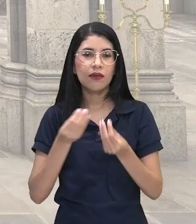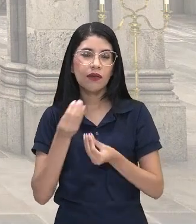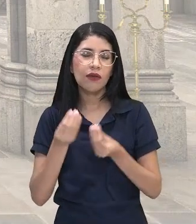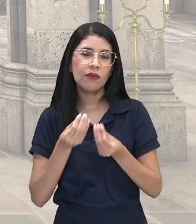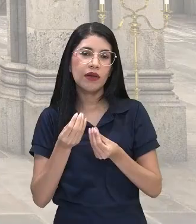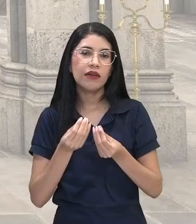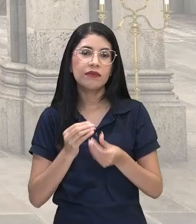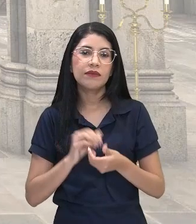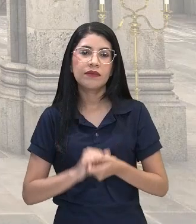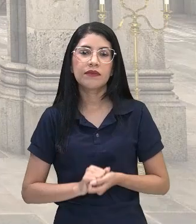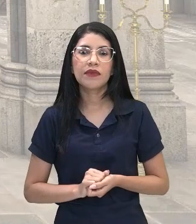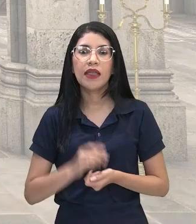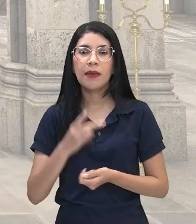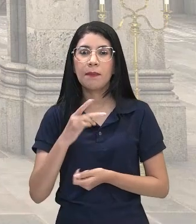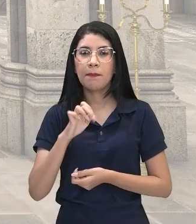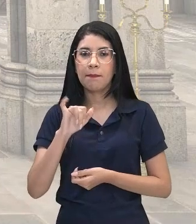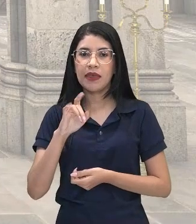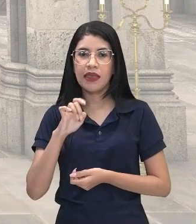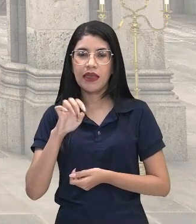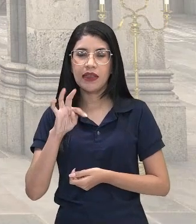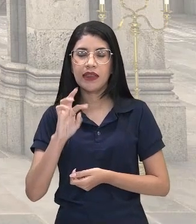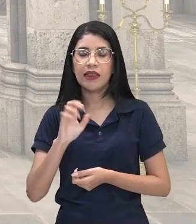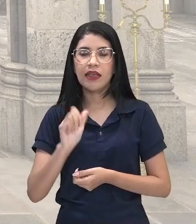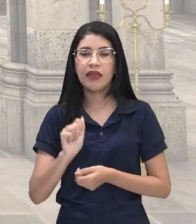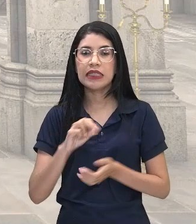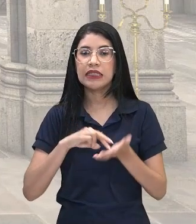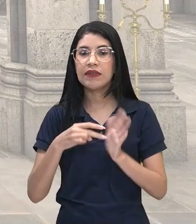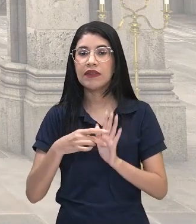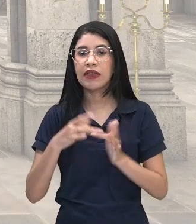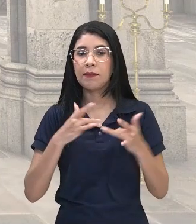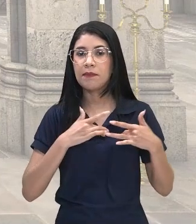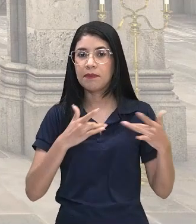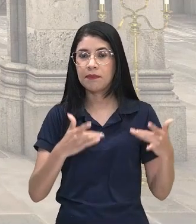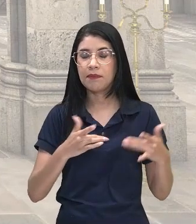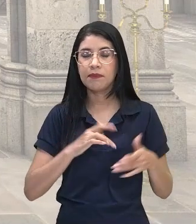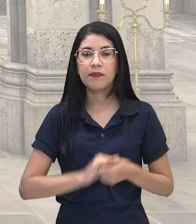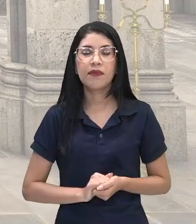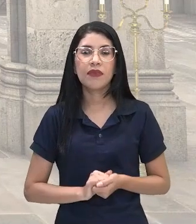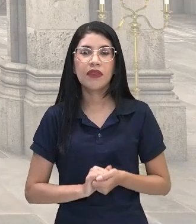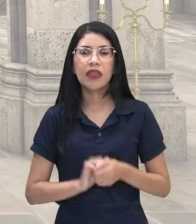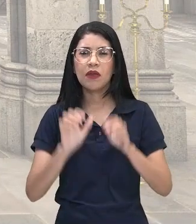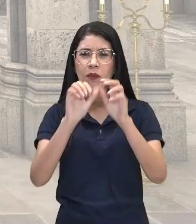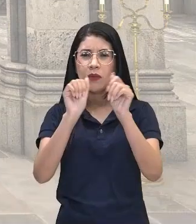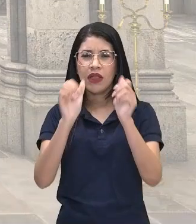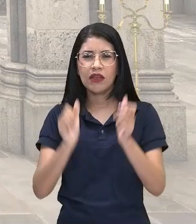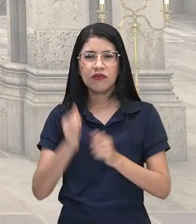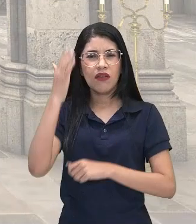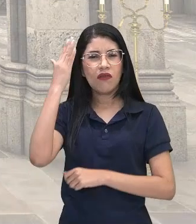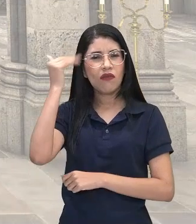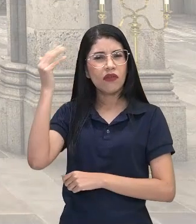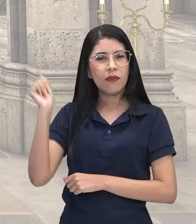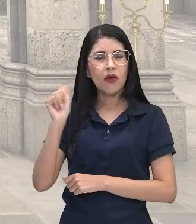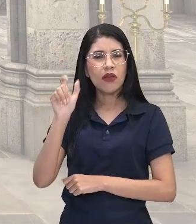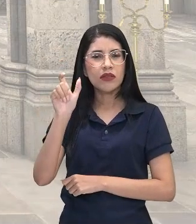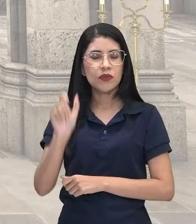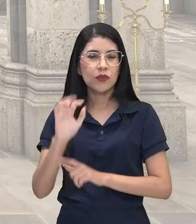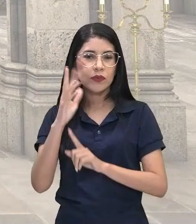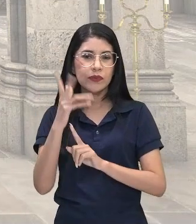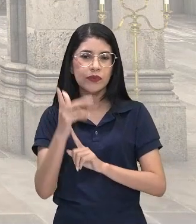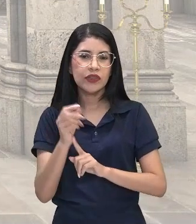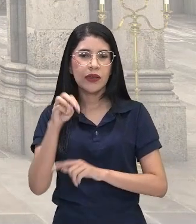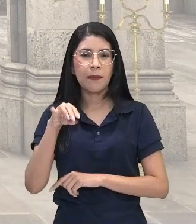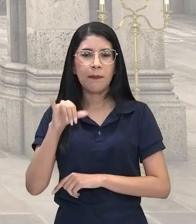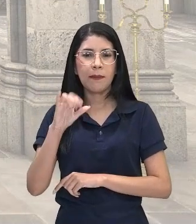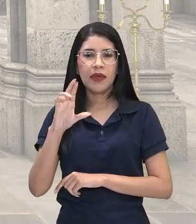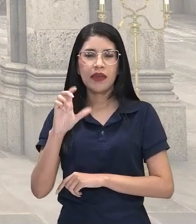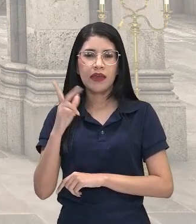significa piedade em português. E essa é talvez uma das esculturas mais famosas do artista, que